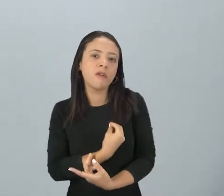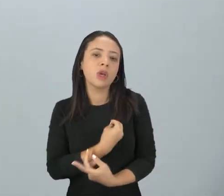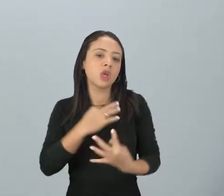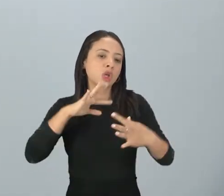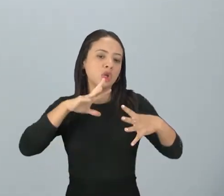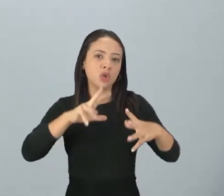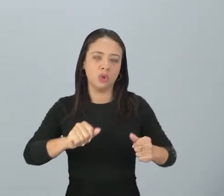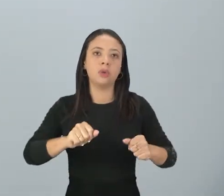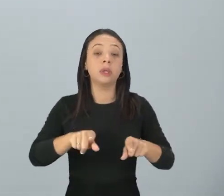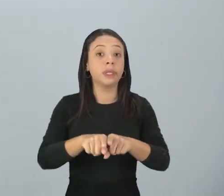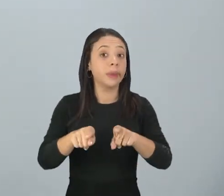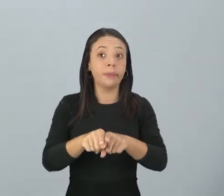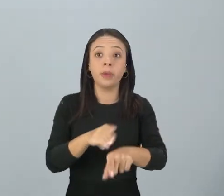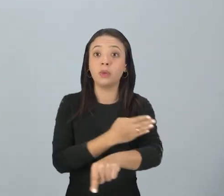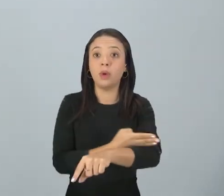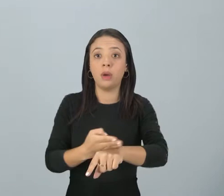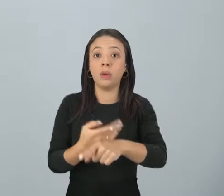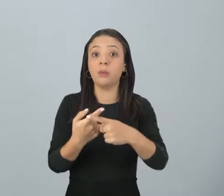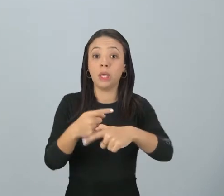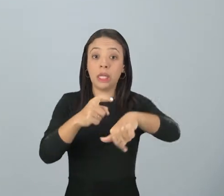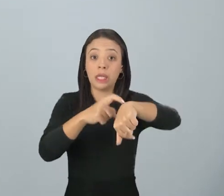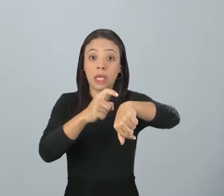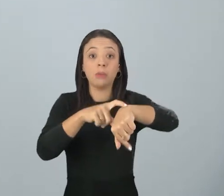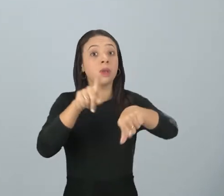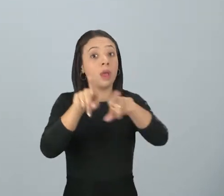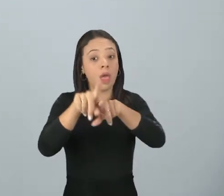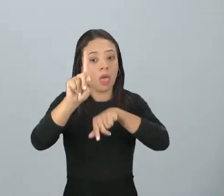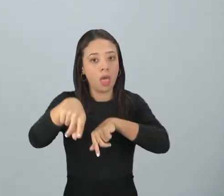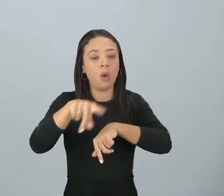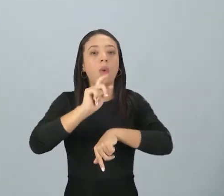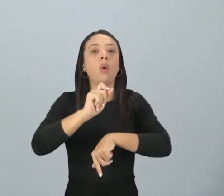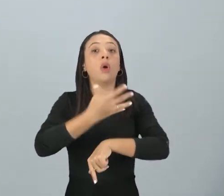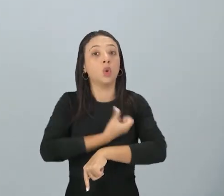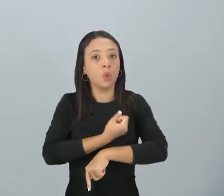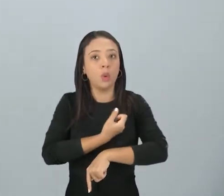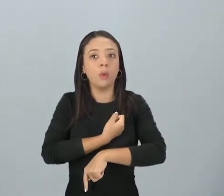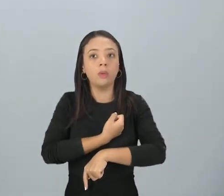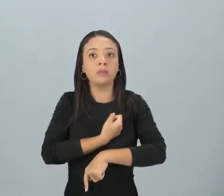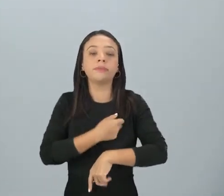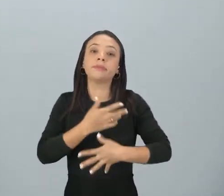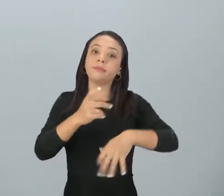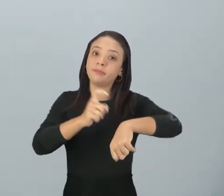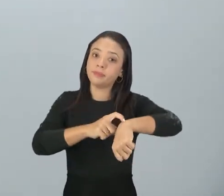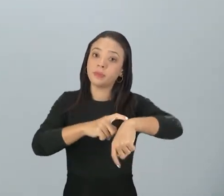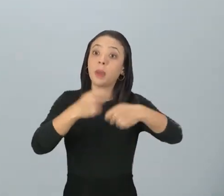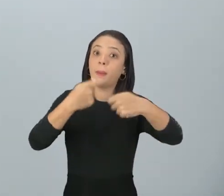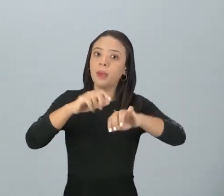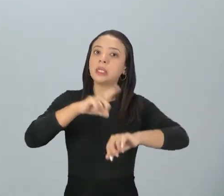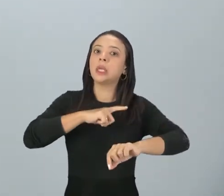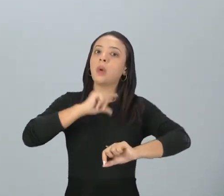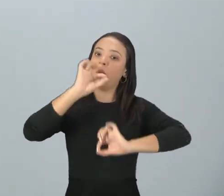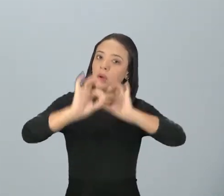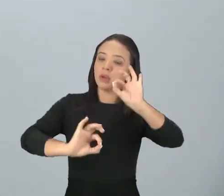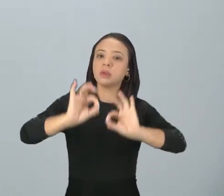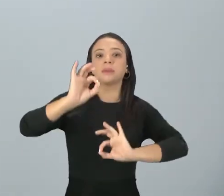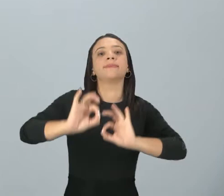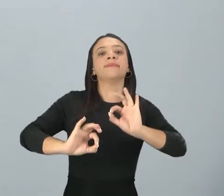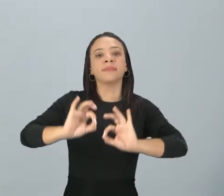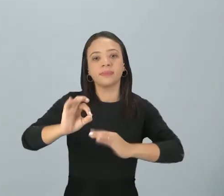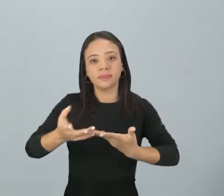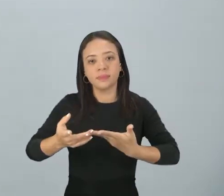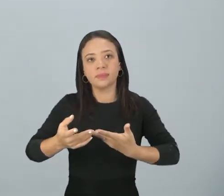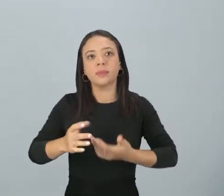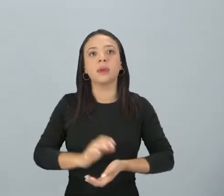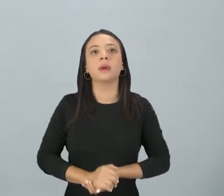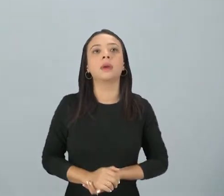porque, querendo ou não, pessoal, tempo é número, né? E tempo necessita de organização, você precisa se organizar, né? Precisa